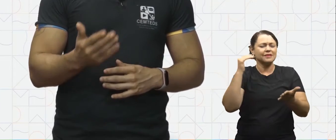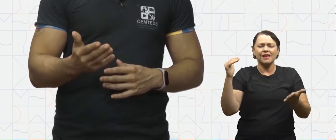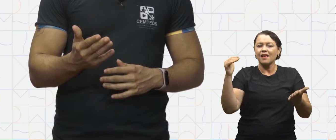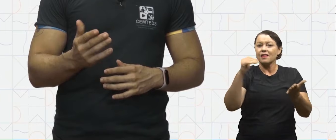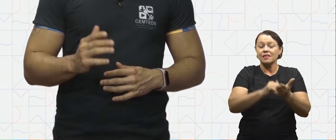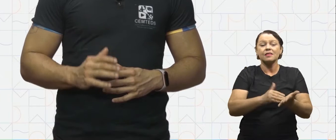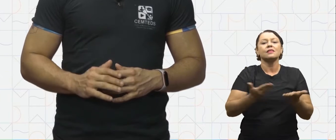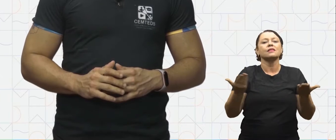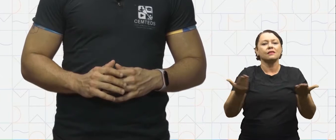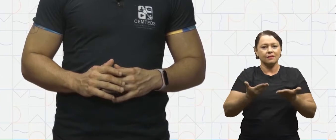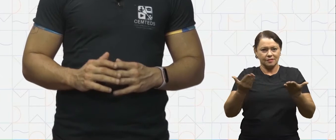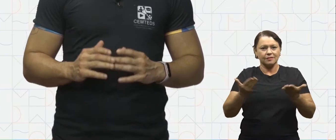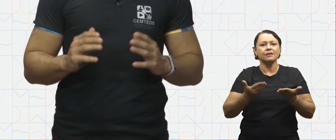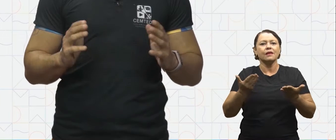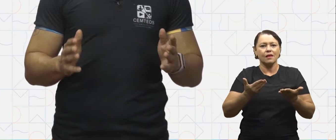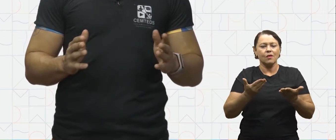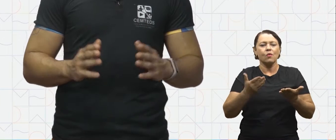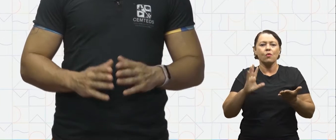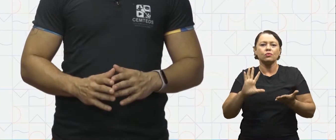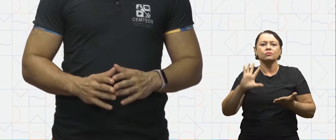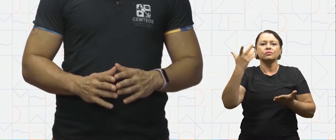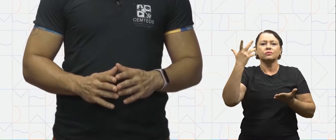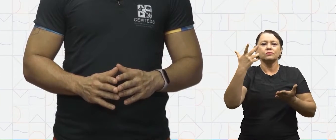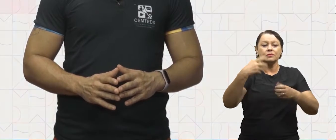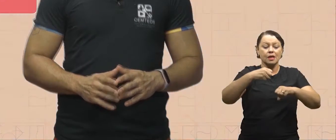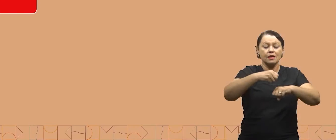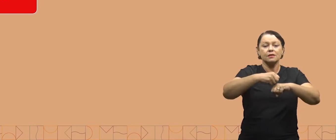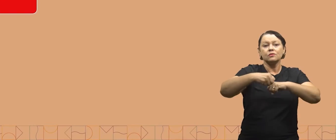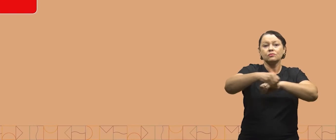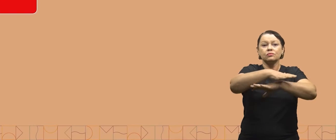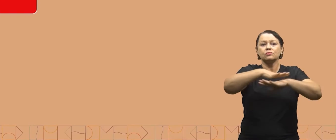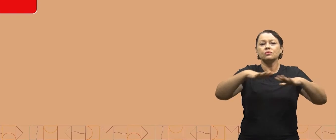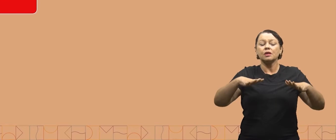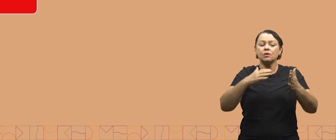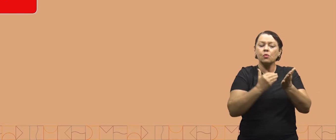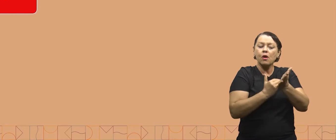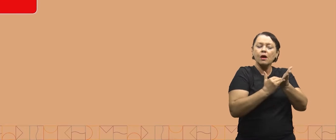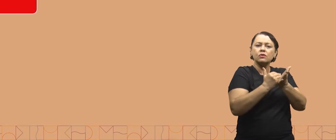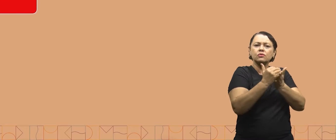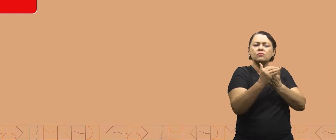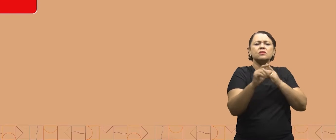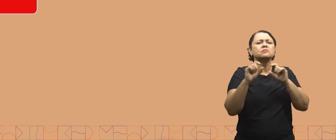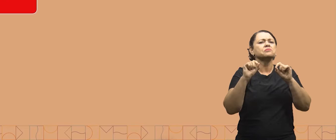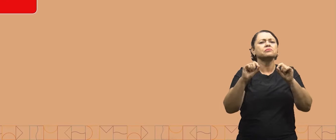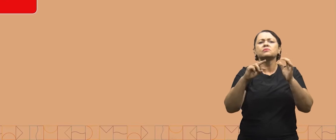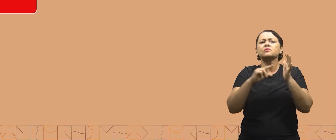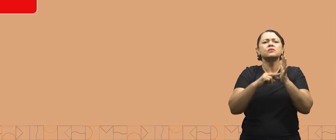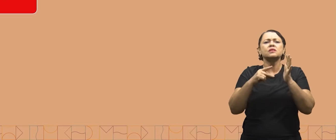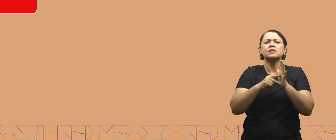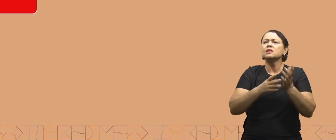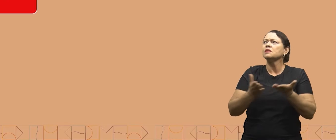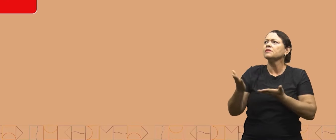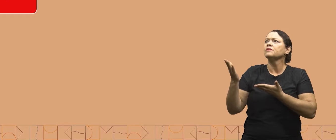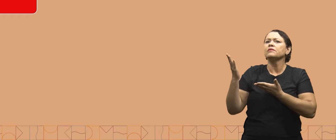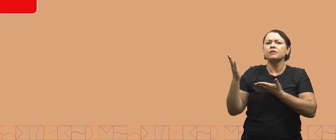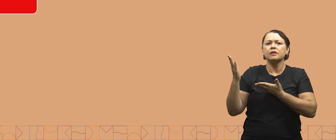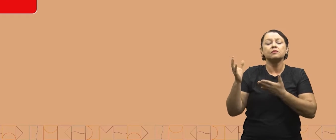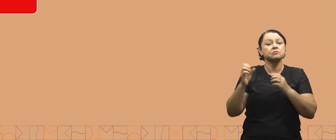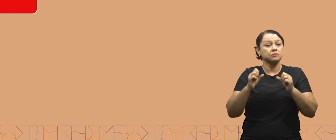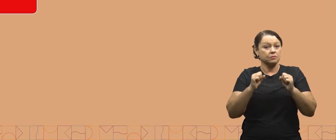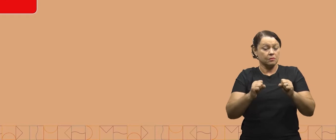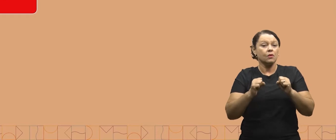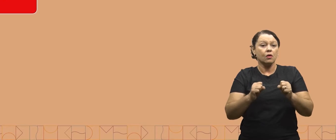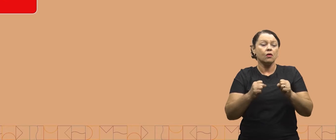vivos até hoje por meio dos rituais de iniciação. E o que seria um ritual de iniciação? Também podem